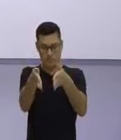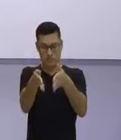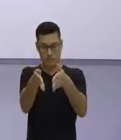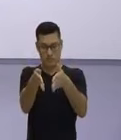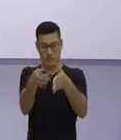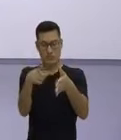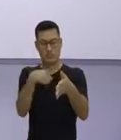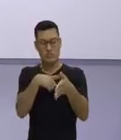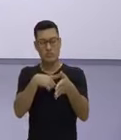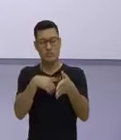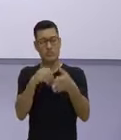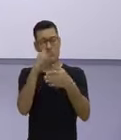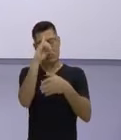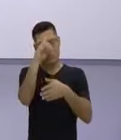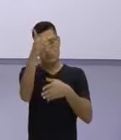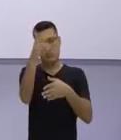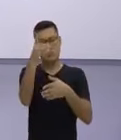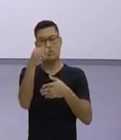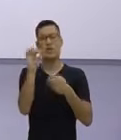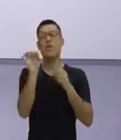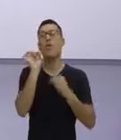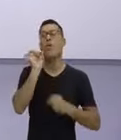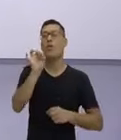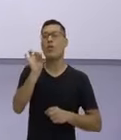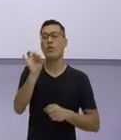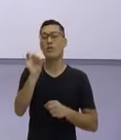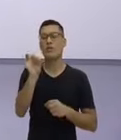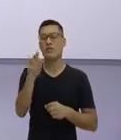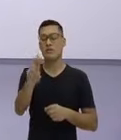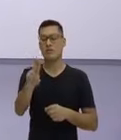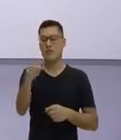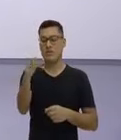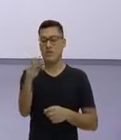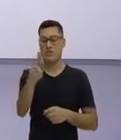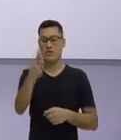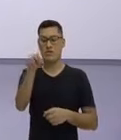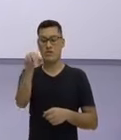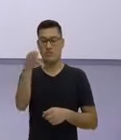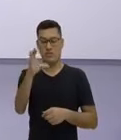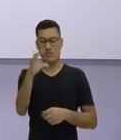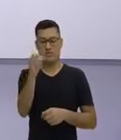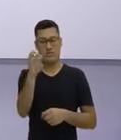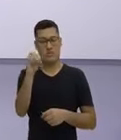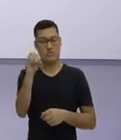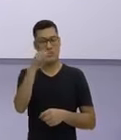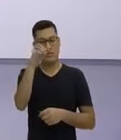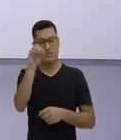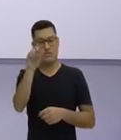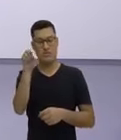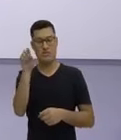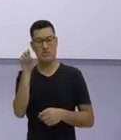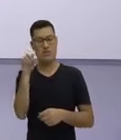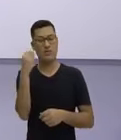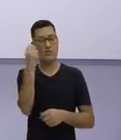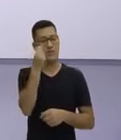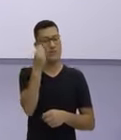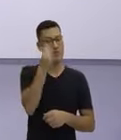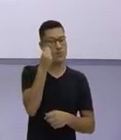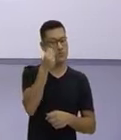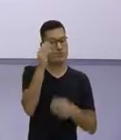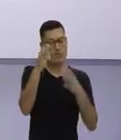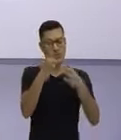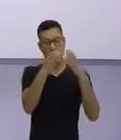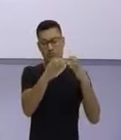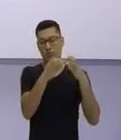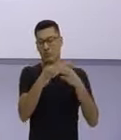deu a ideia inicial, né, para vocês sobre o que é função, para vocês justamente já ir pensando e analisando. Agora a gente vai pegar as funções passo a passo